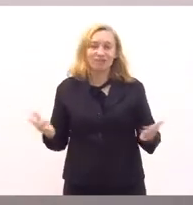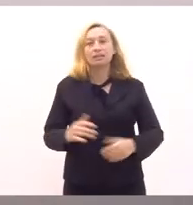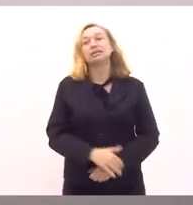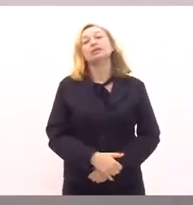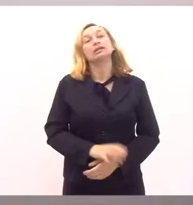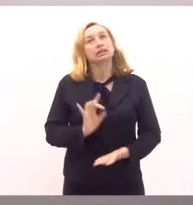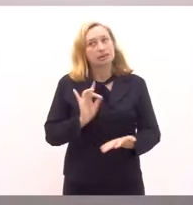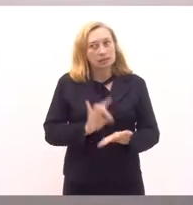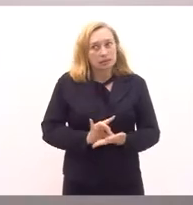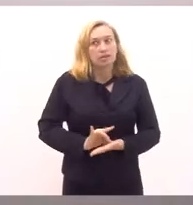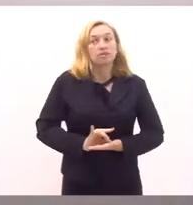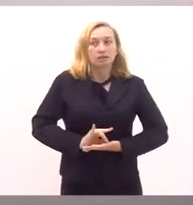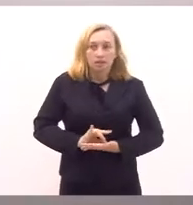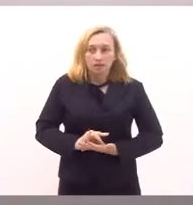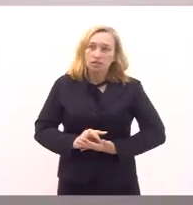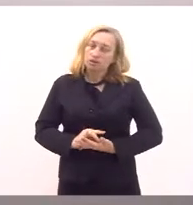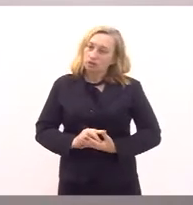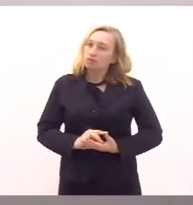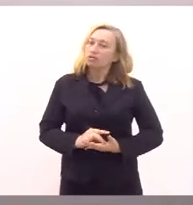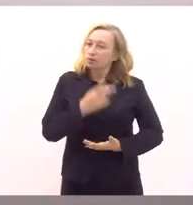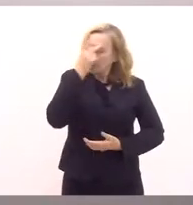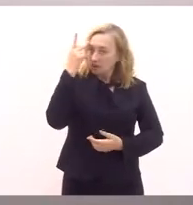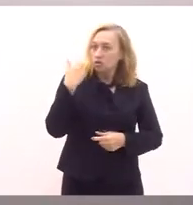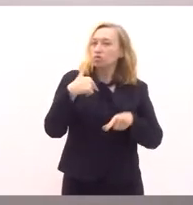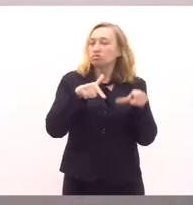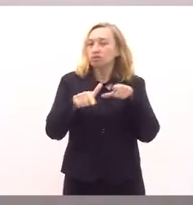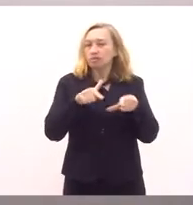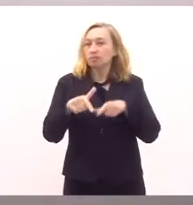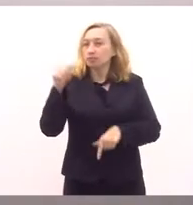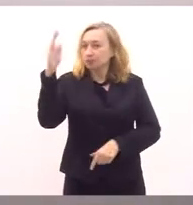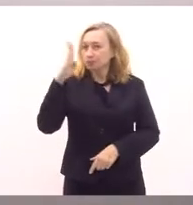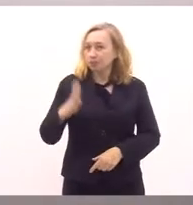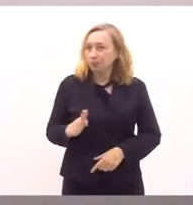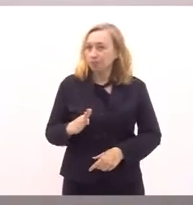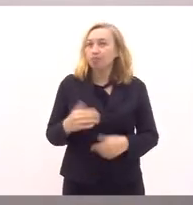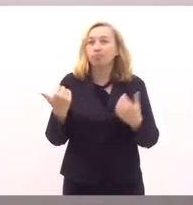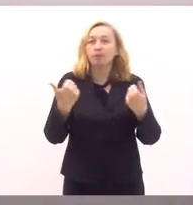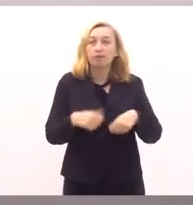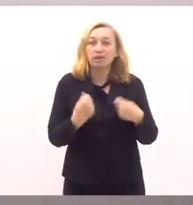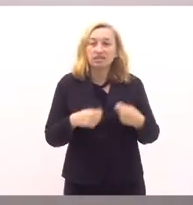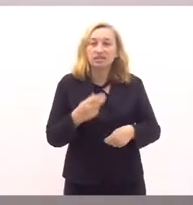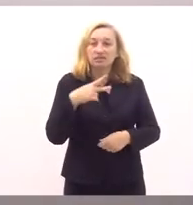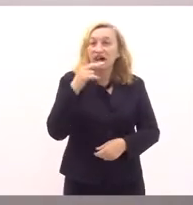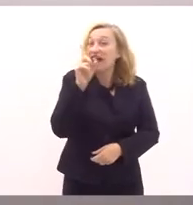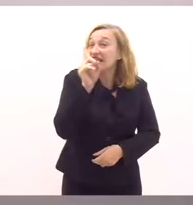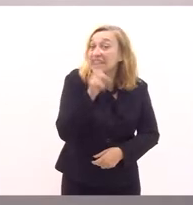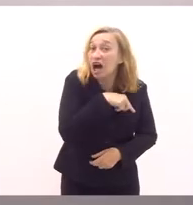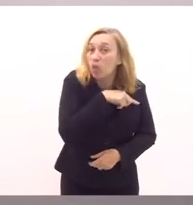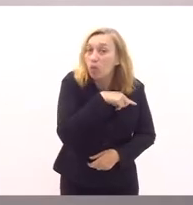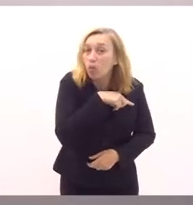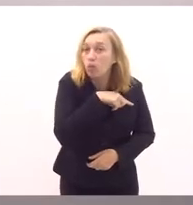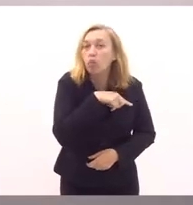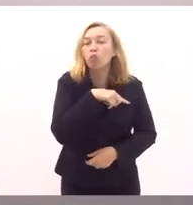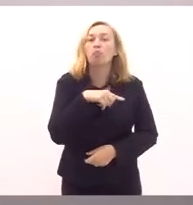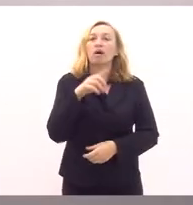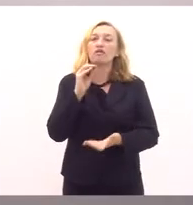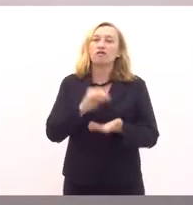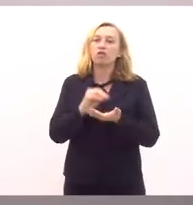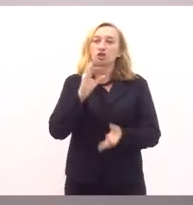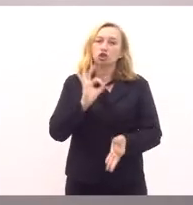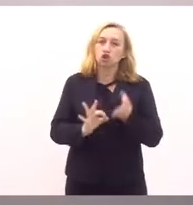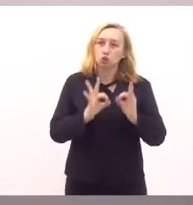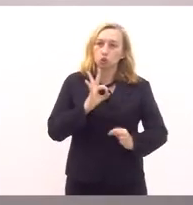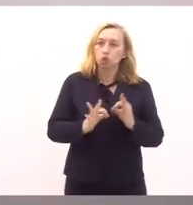é a realidade do trabalhador brasileiro. A gente precisa dizer não para essa injustiça, para